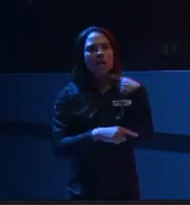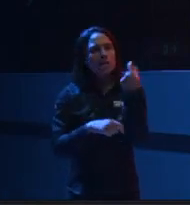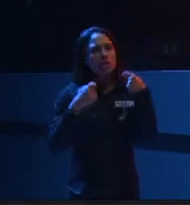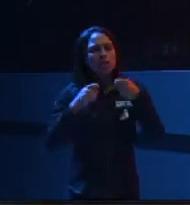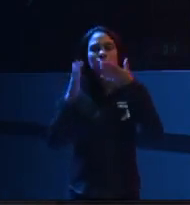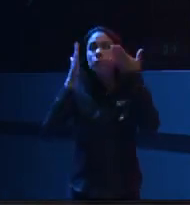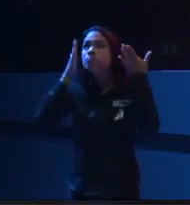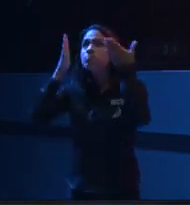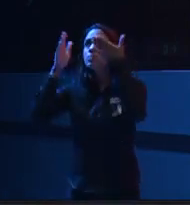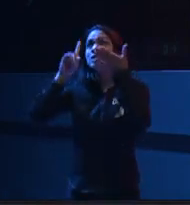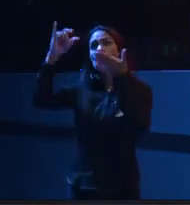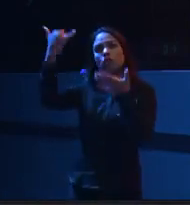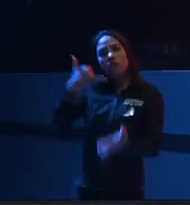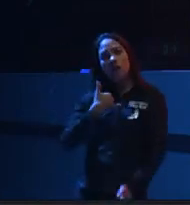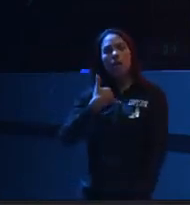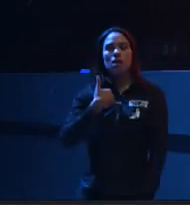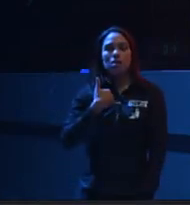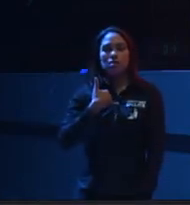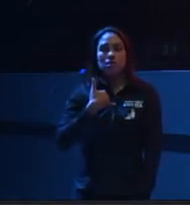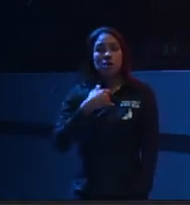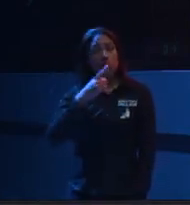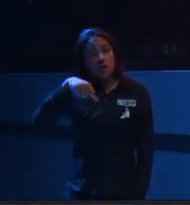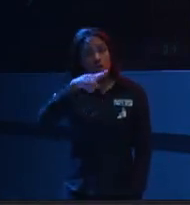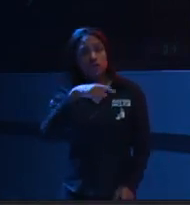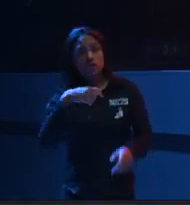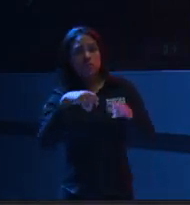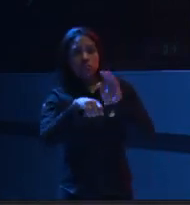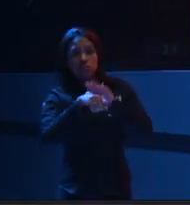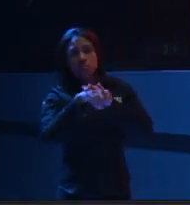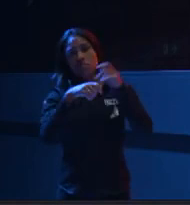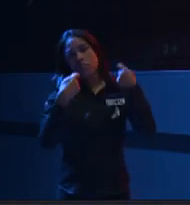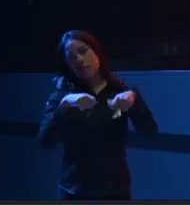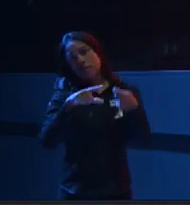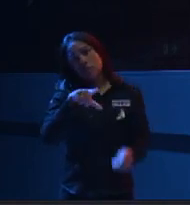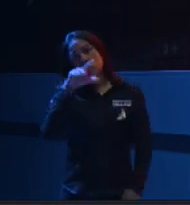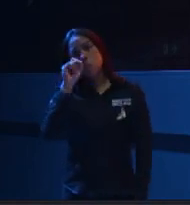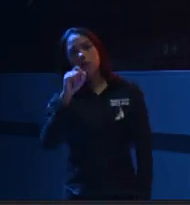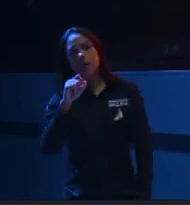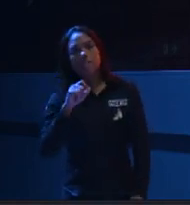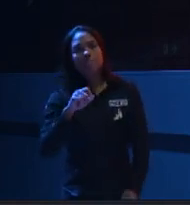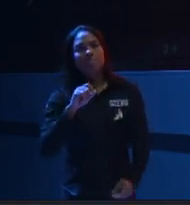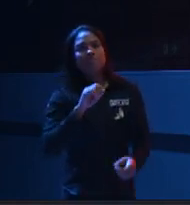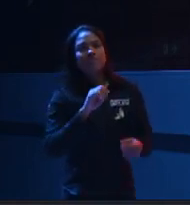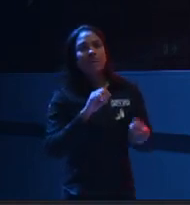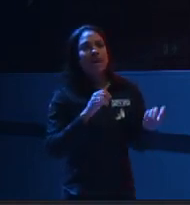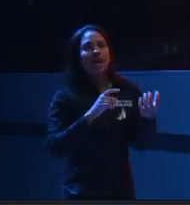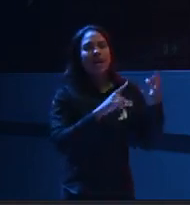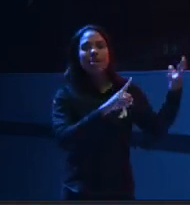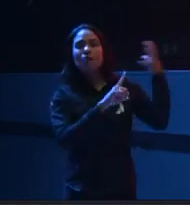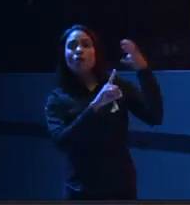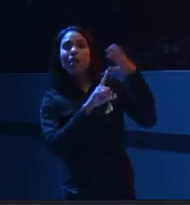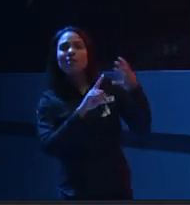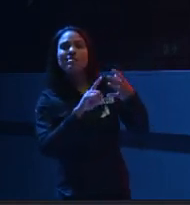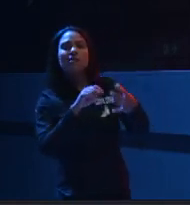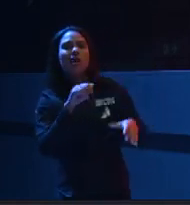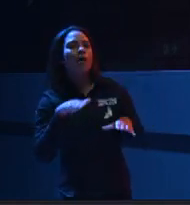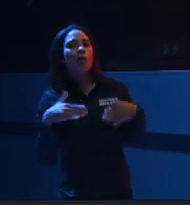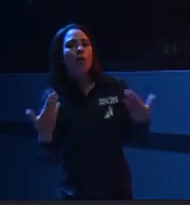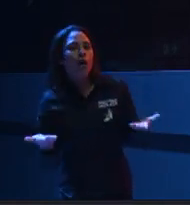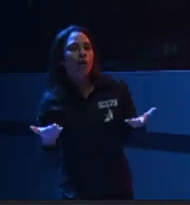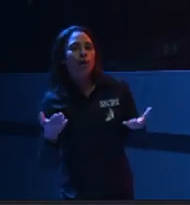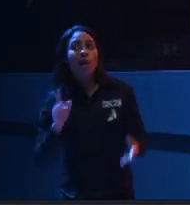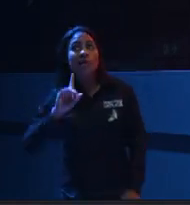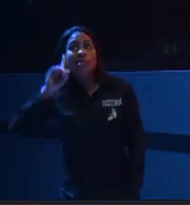se você precisa decidir a quem você vai ouvir se você precisa decidir não desperdiçar as